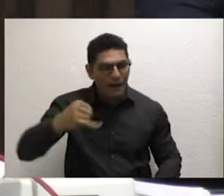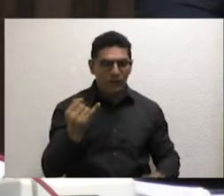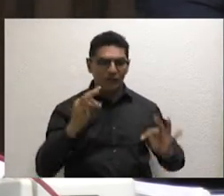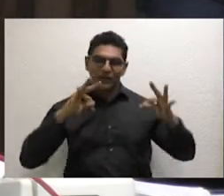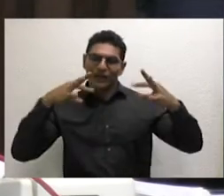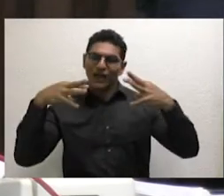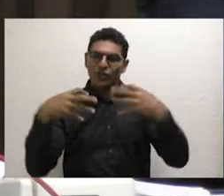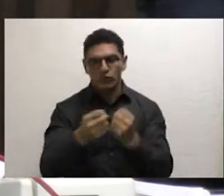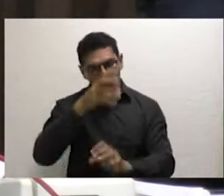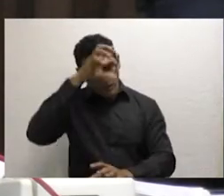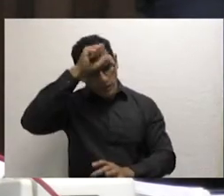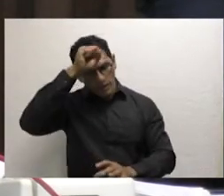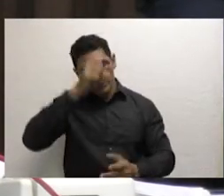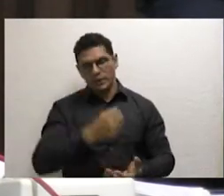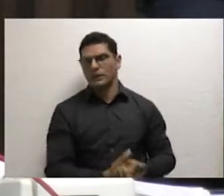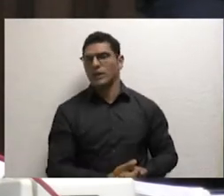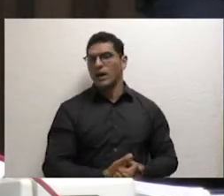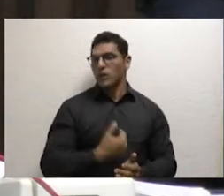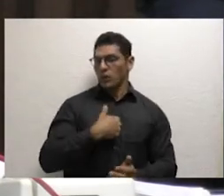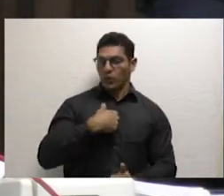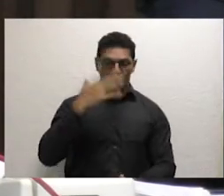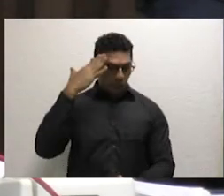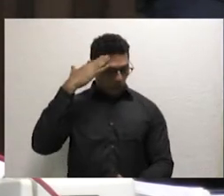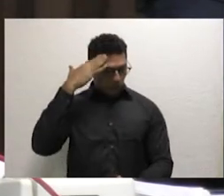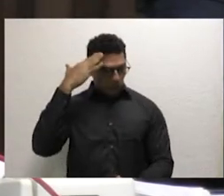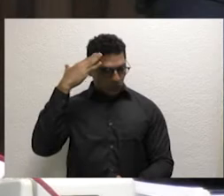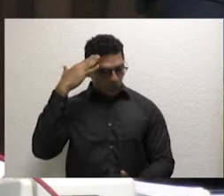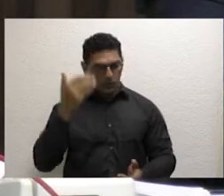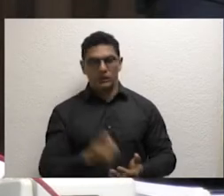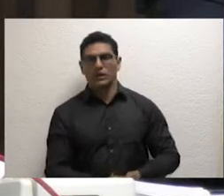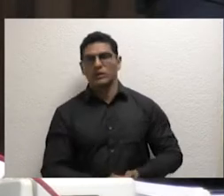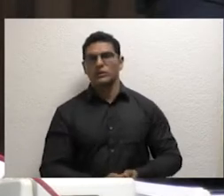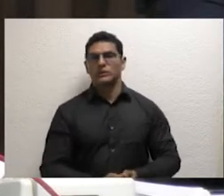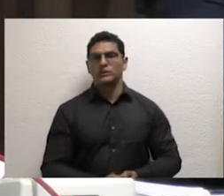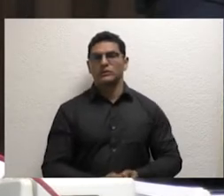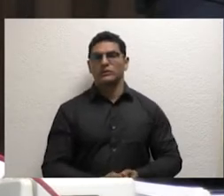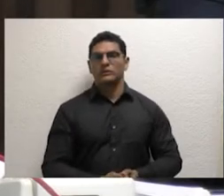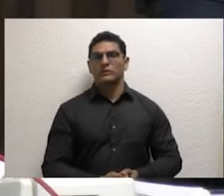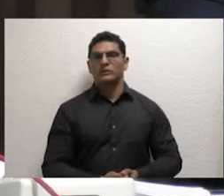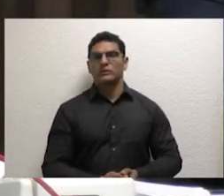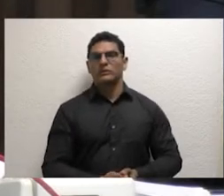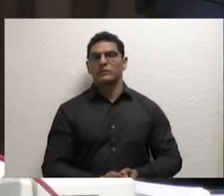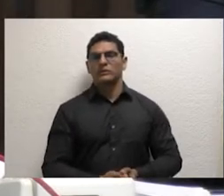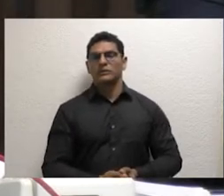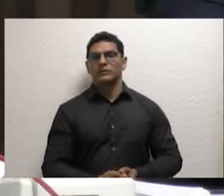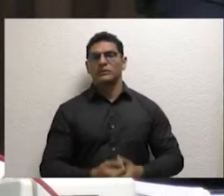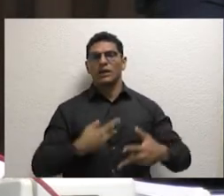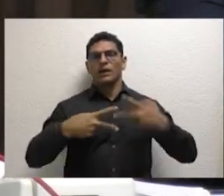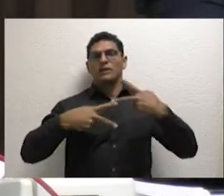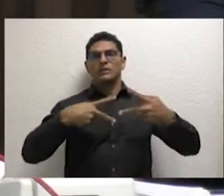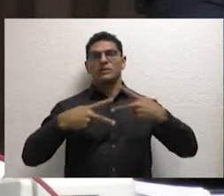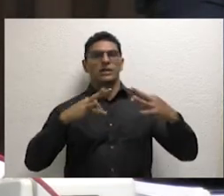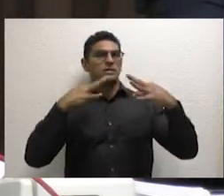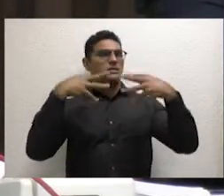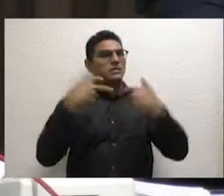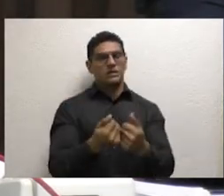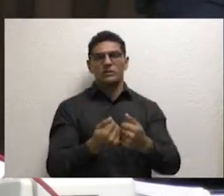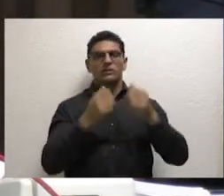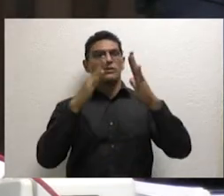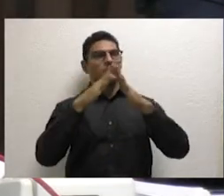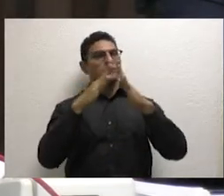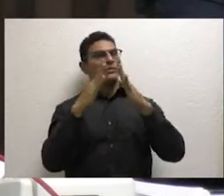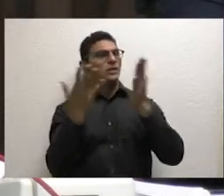isso é o que eu entendo da questão administrativa na educação então aqui na nossa casa só para os que os senhores entendam